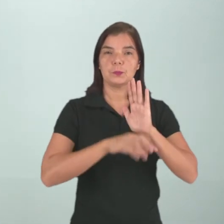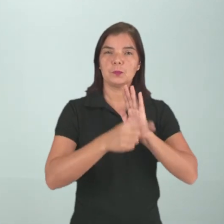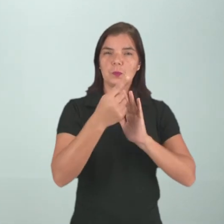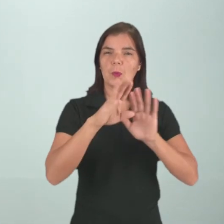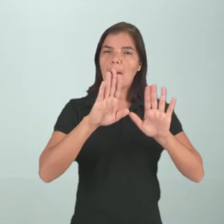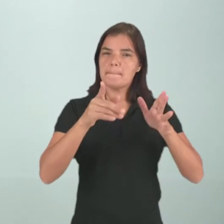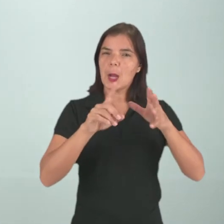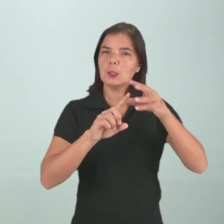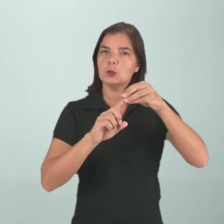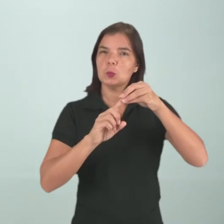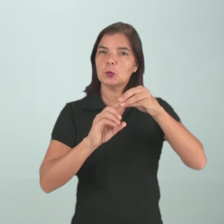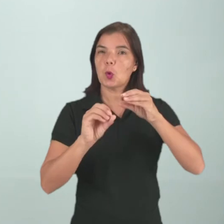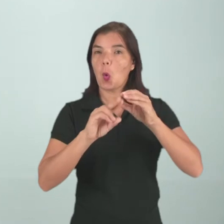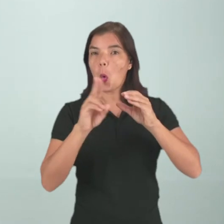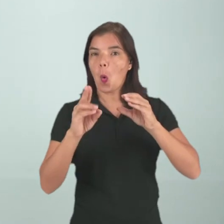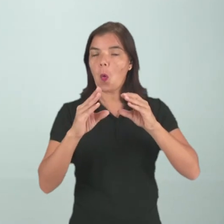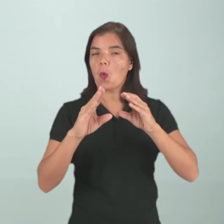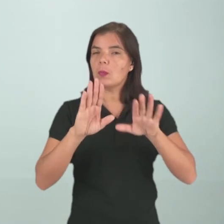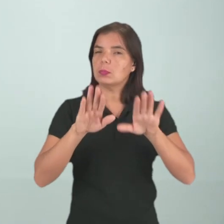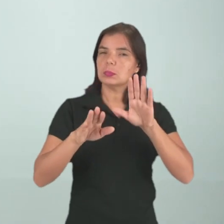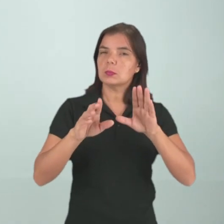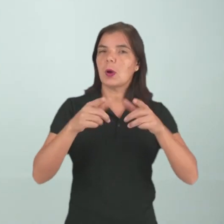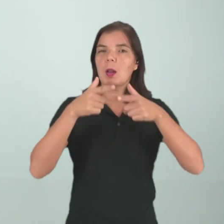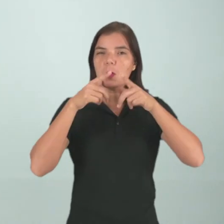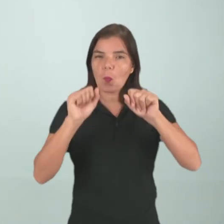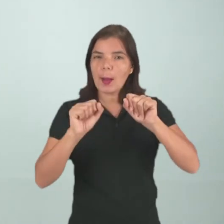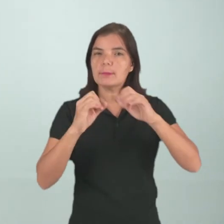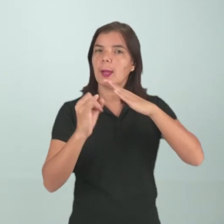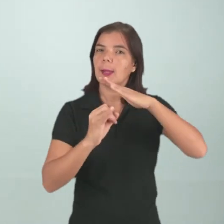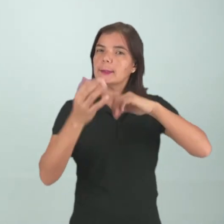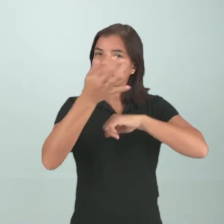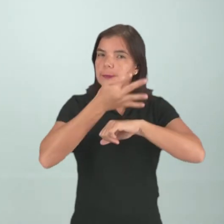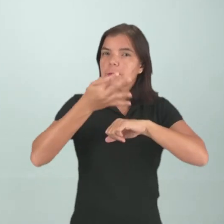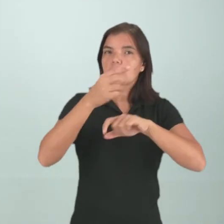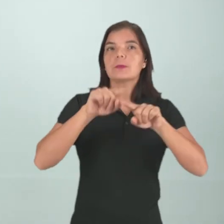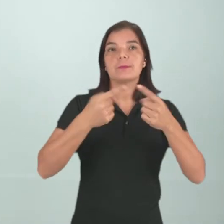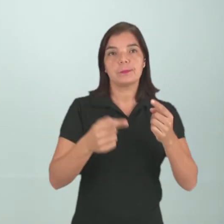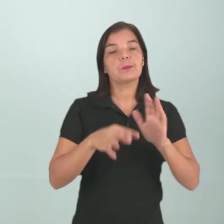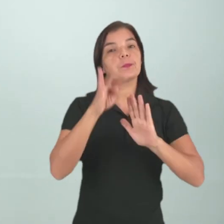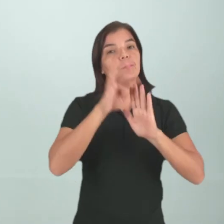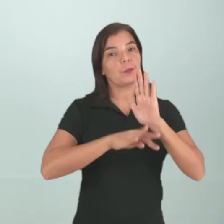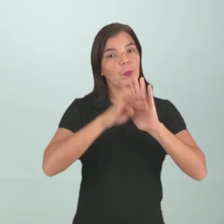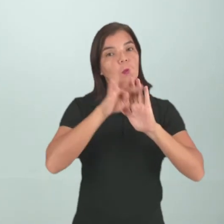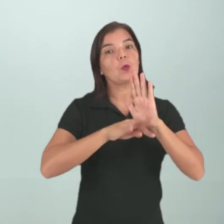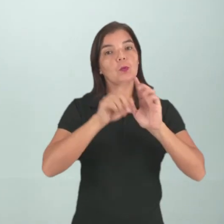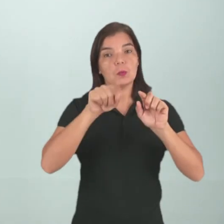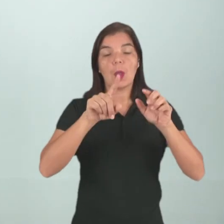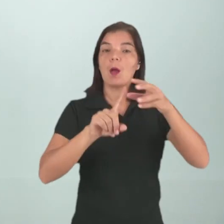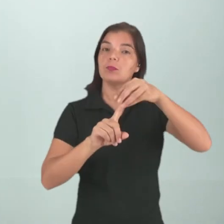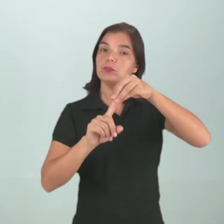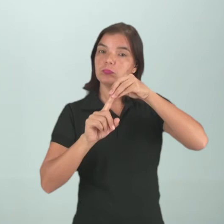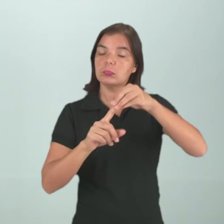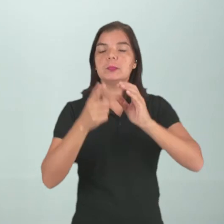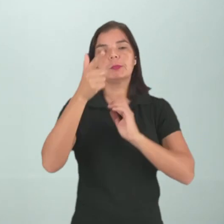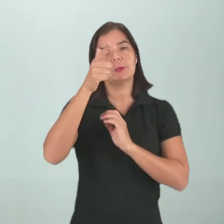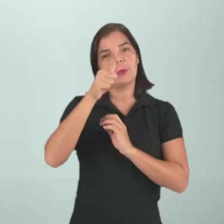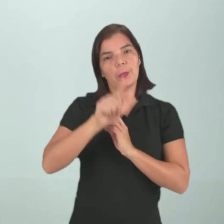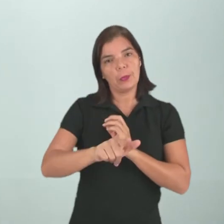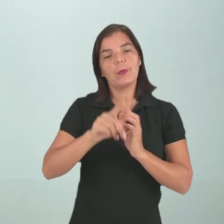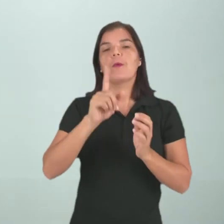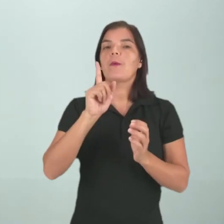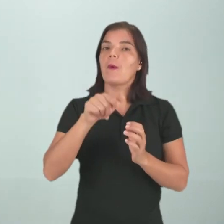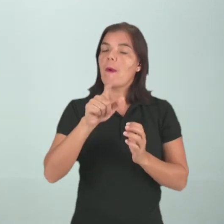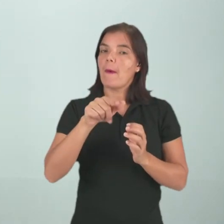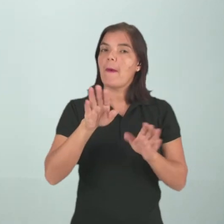mais objetivo ou subjetivo? O texto 1, ele é mais objetivo. Então, novamente,